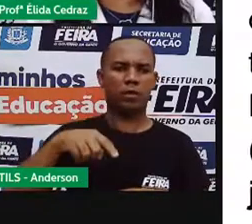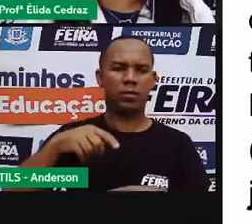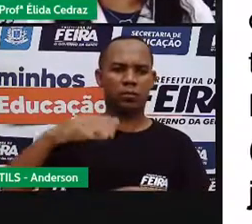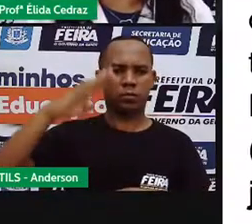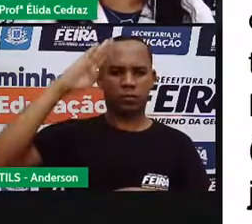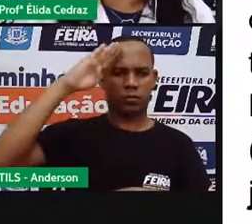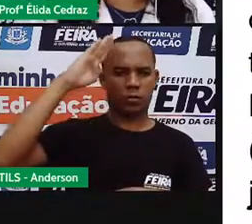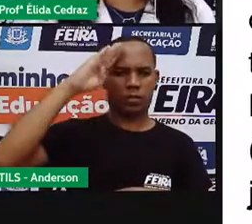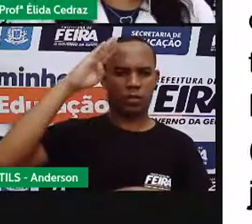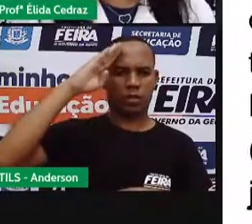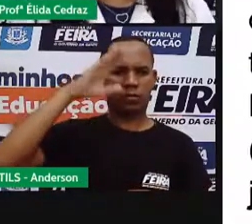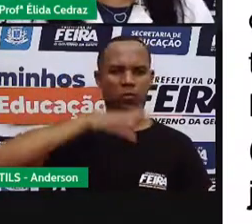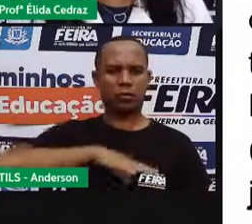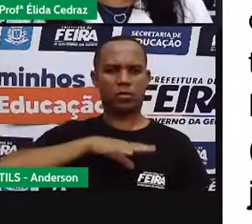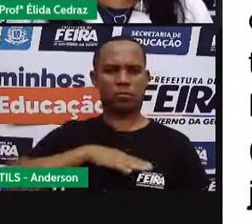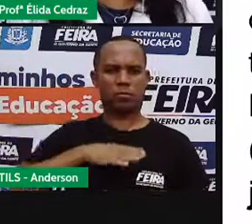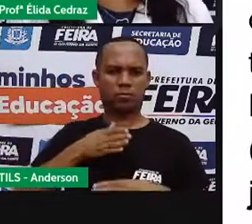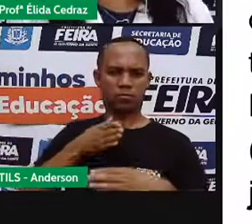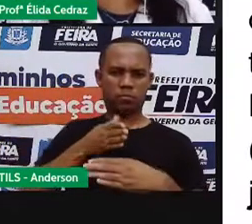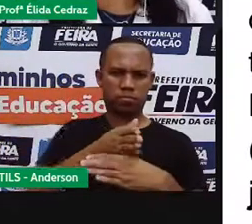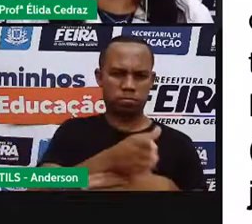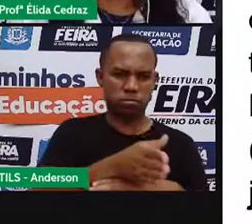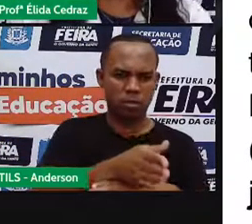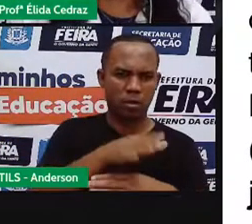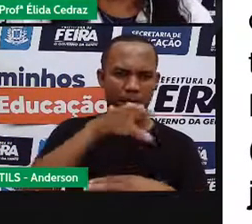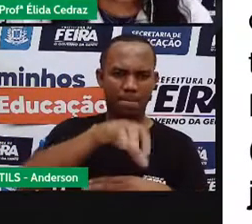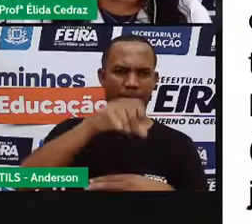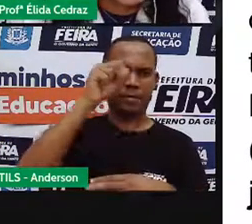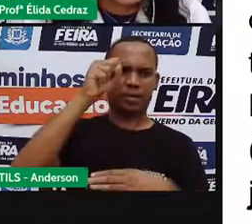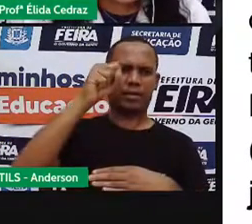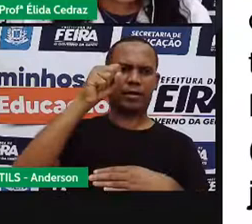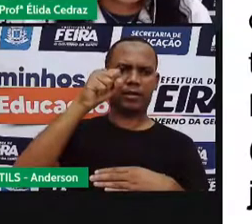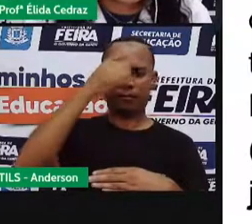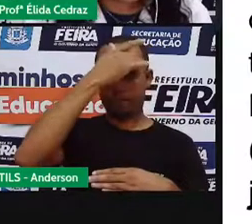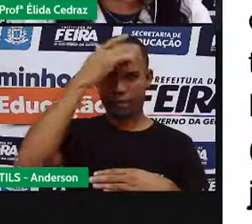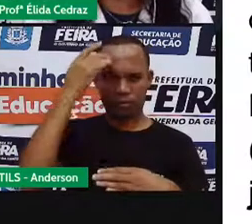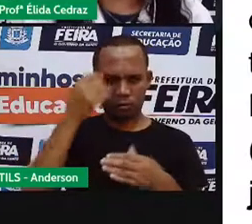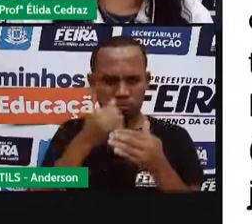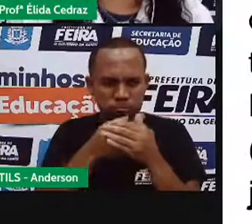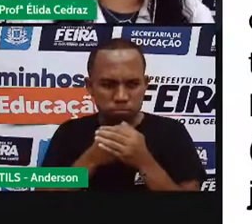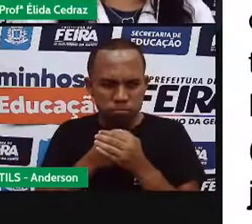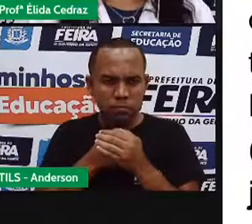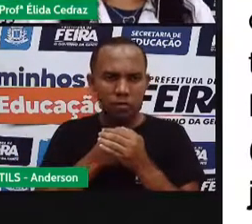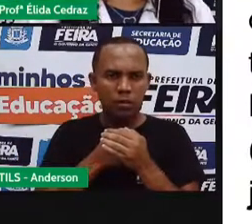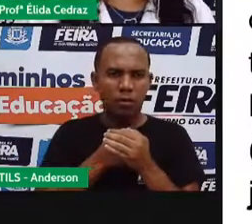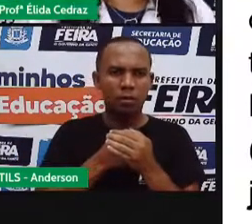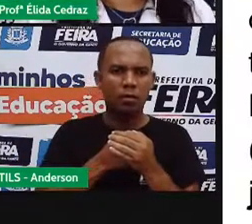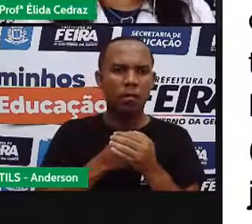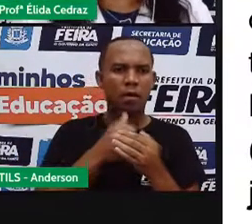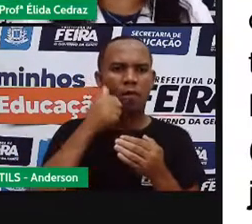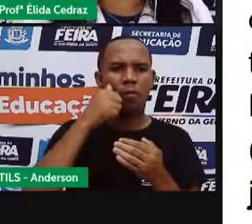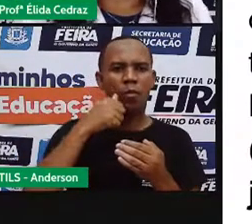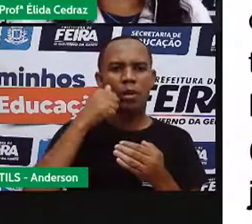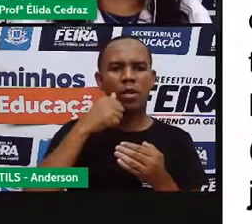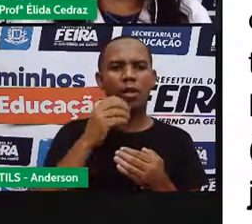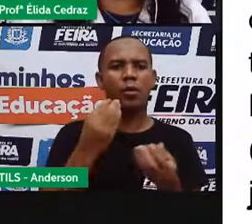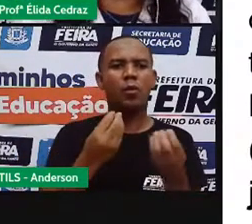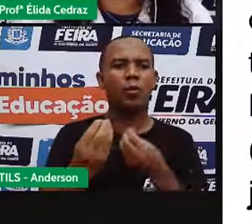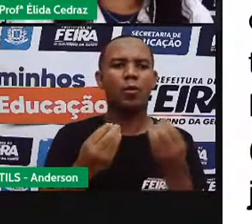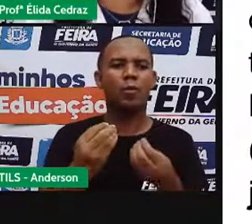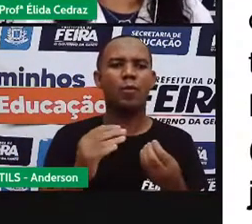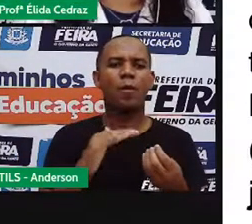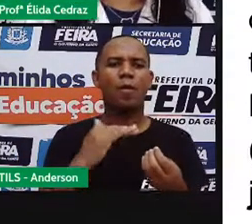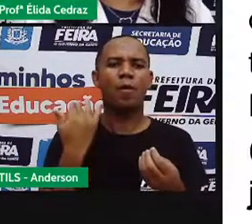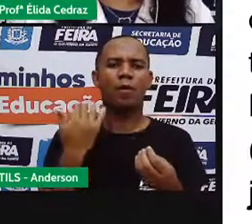soldados portugueses invadissem para pegar as pessoas que estavam escondidas lá. E ela acabou morrendo na porta do